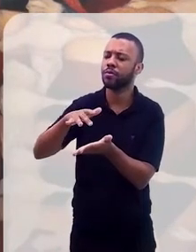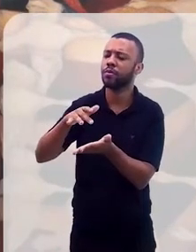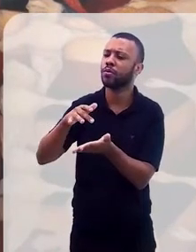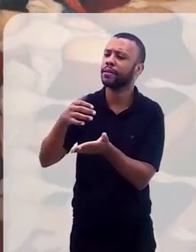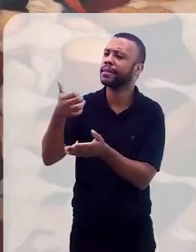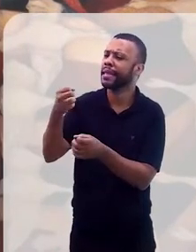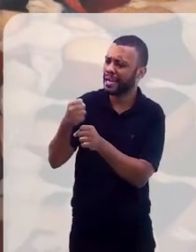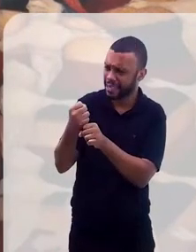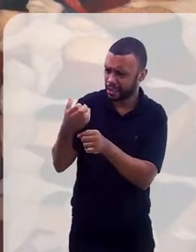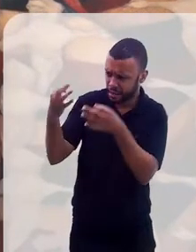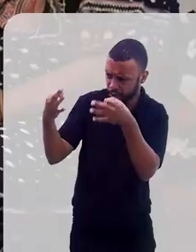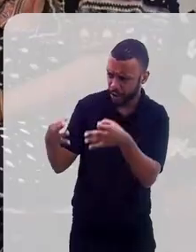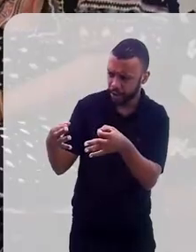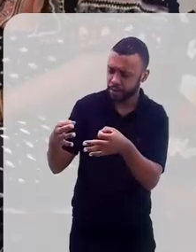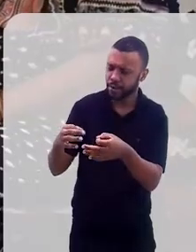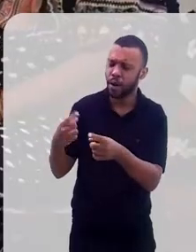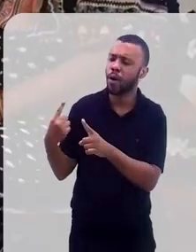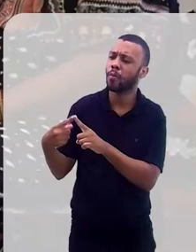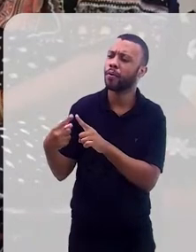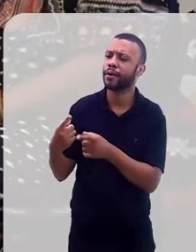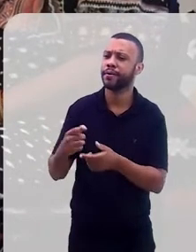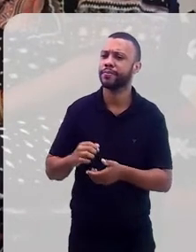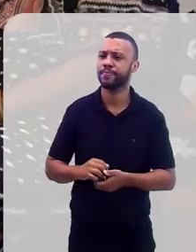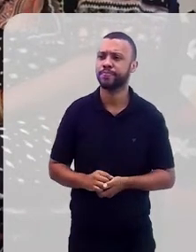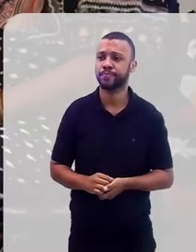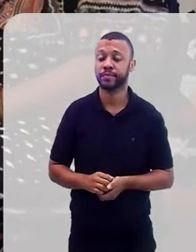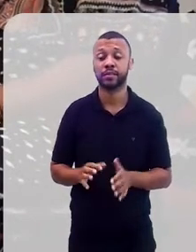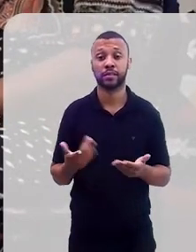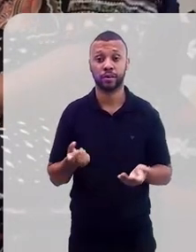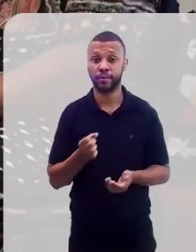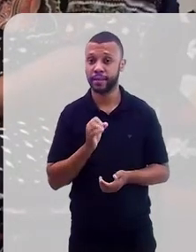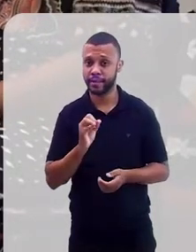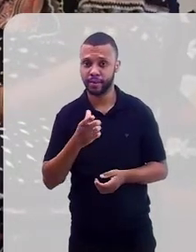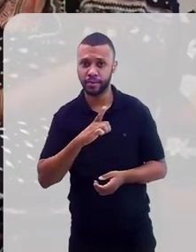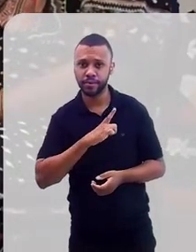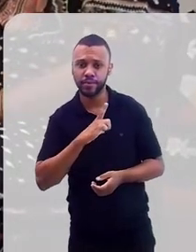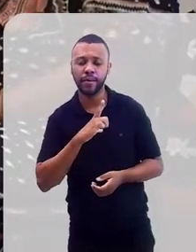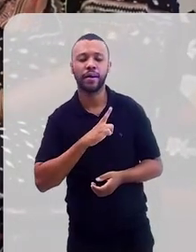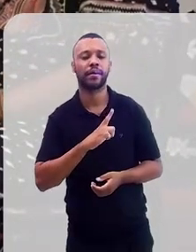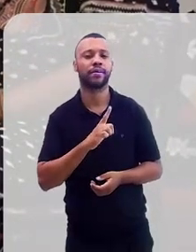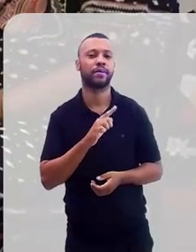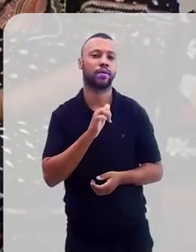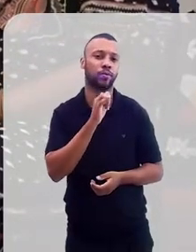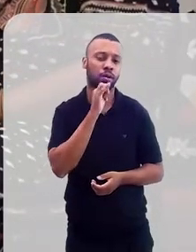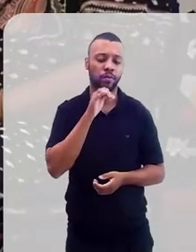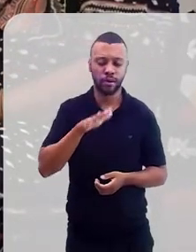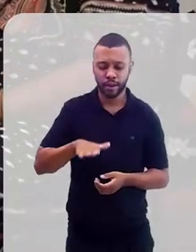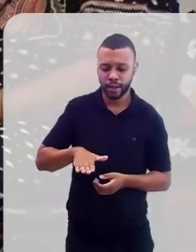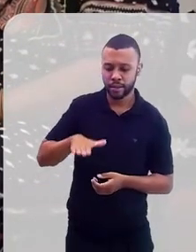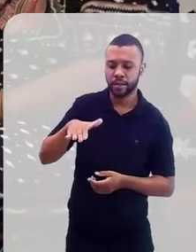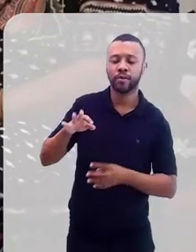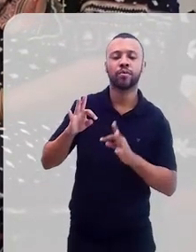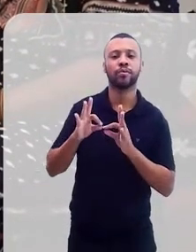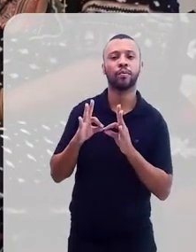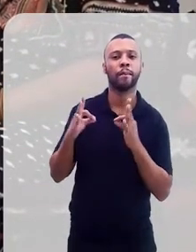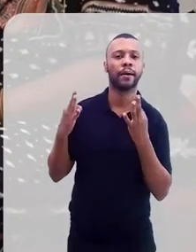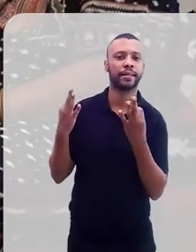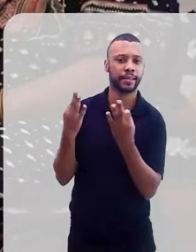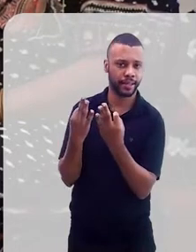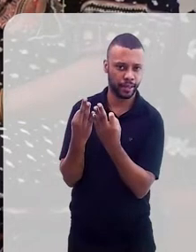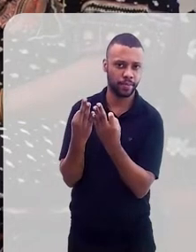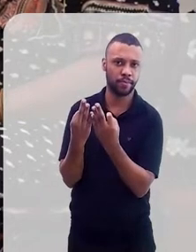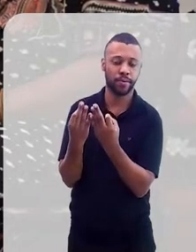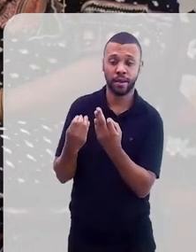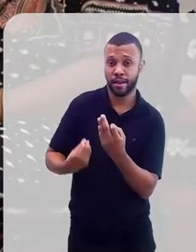Noyokami aqui no Rio? 10 anos, não é isso? Uhum. Se eu tivesse, por exemplo, crescido